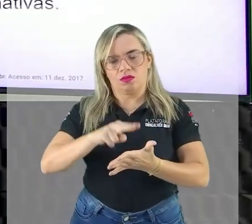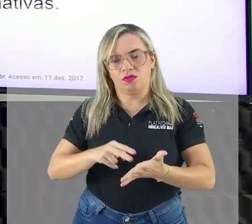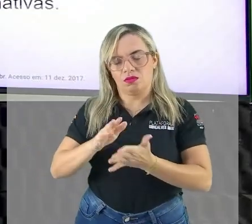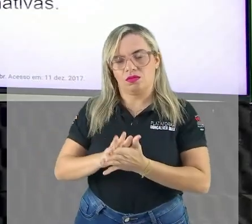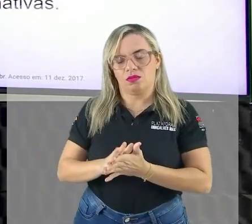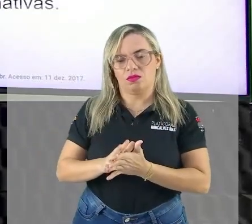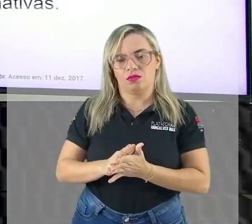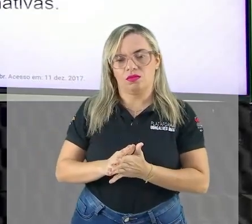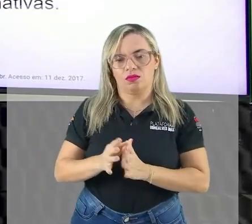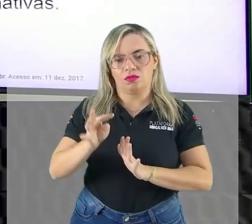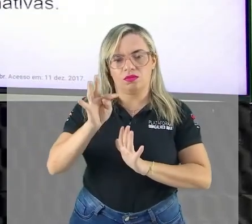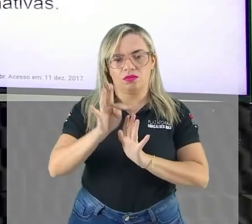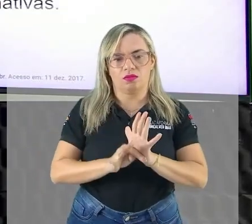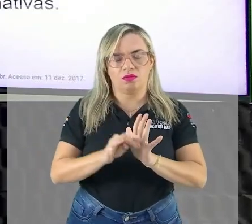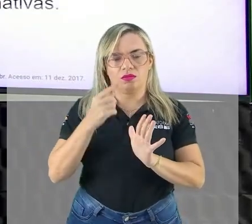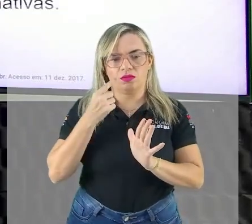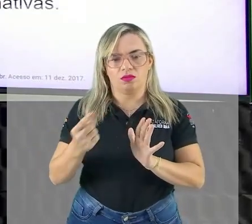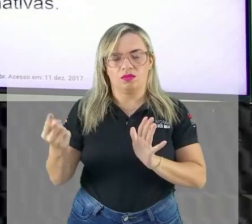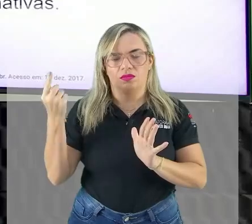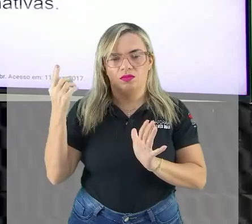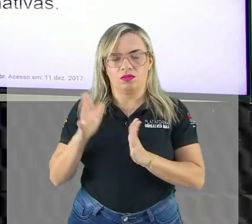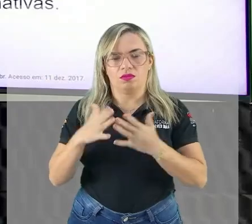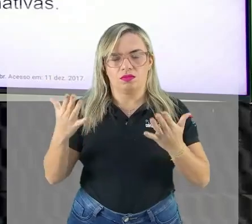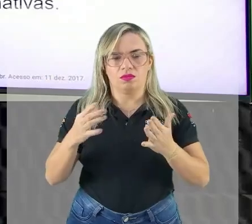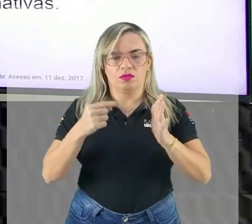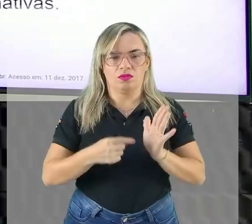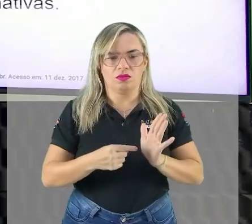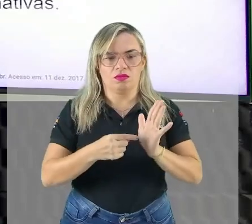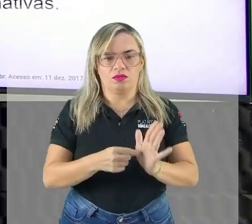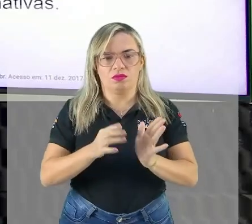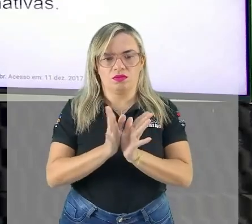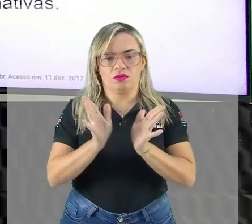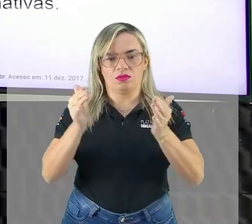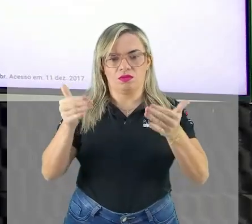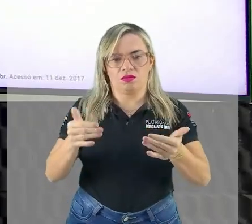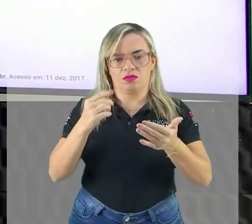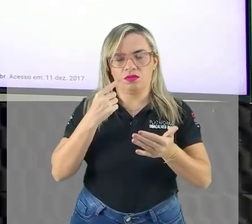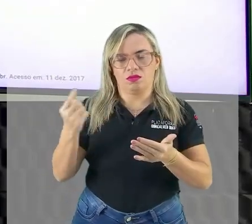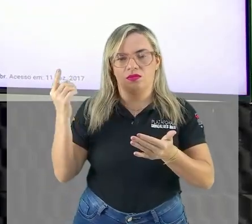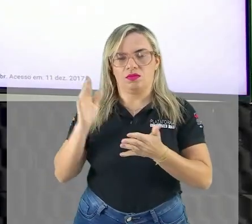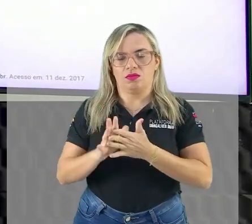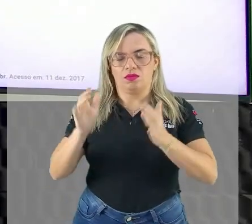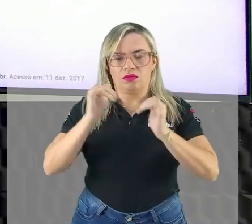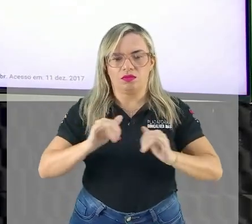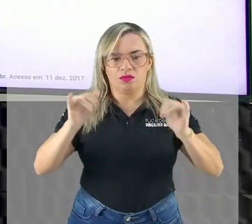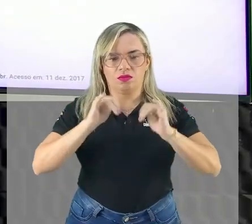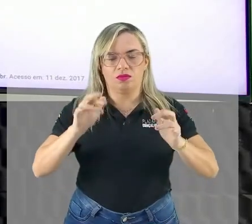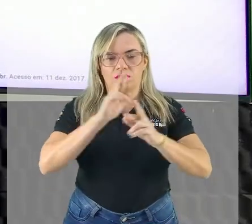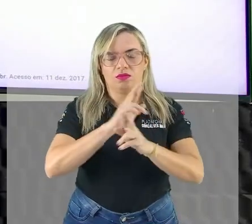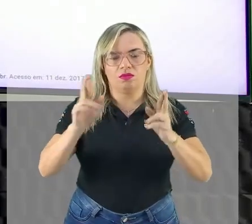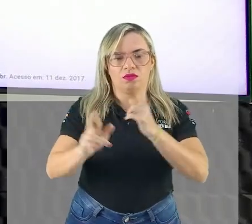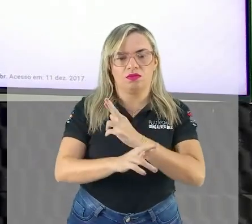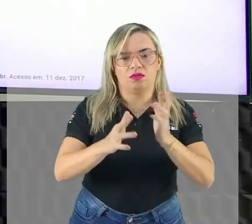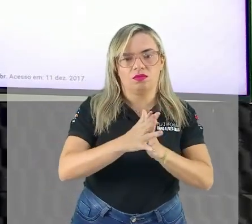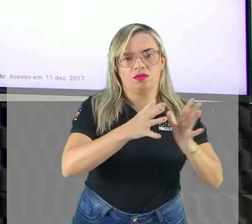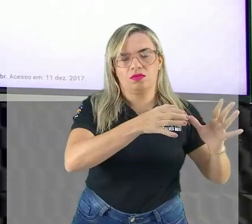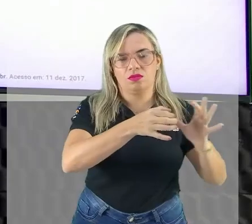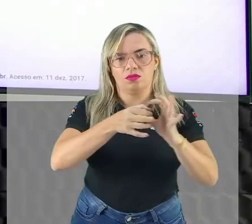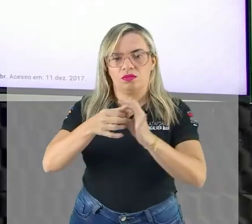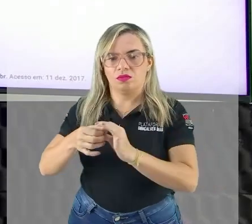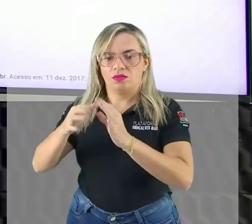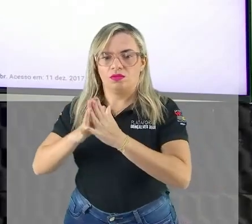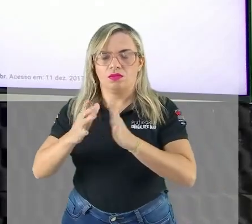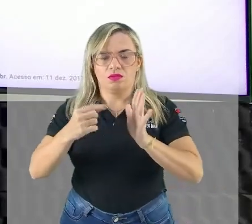texto, e aí a gente vai ver que, aí aqui eu trago mais para enfatizar, né, as informações referente ao contexto que foram